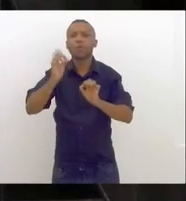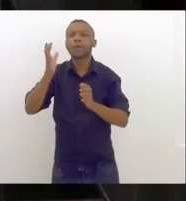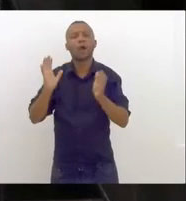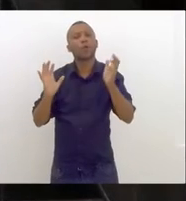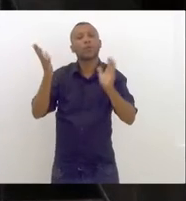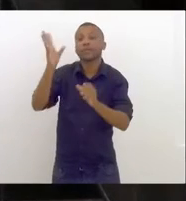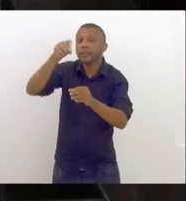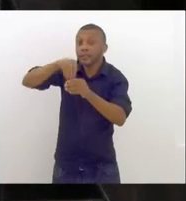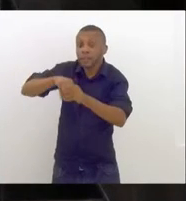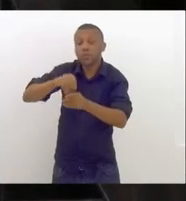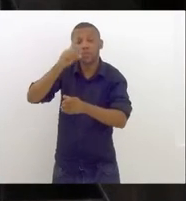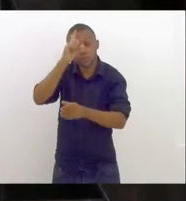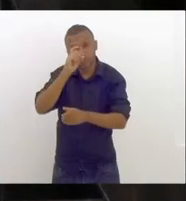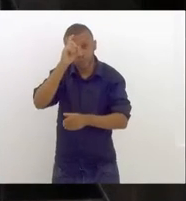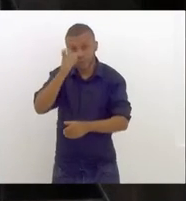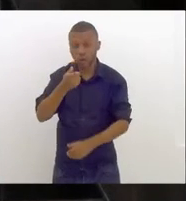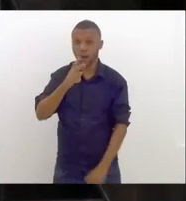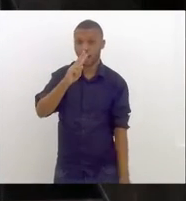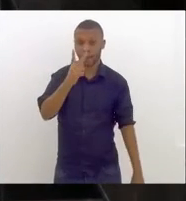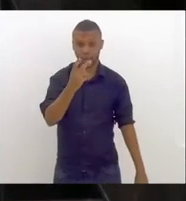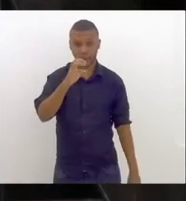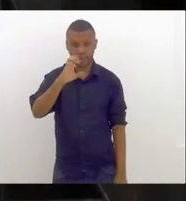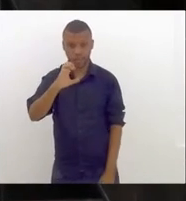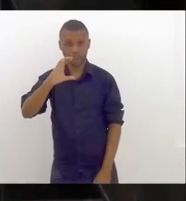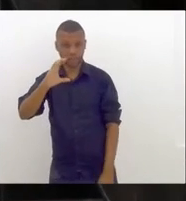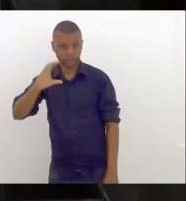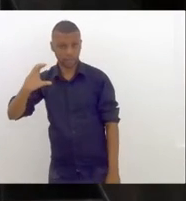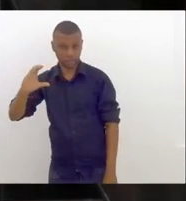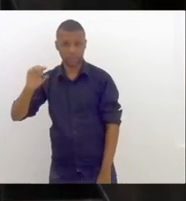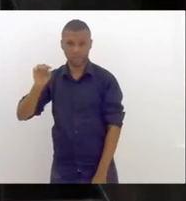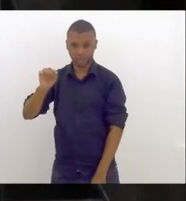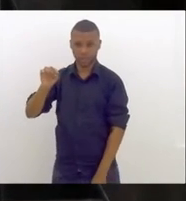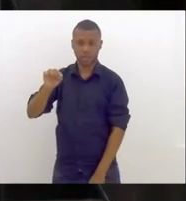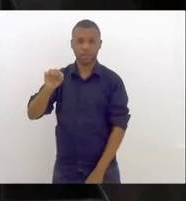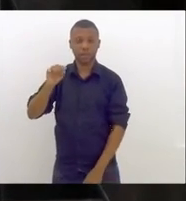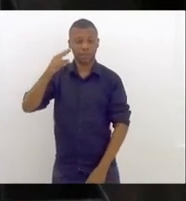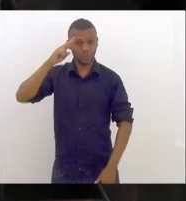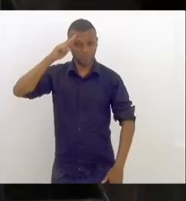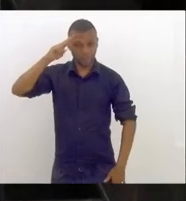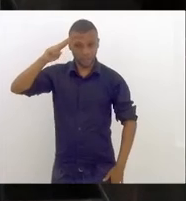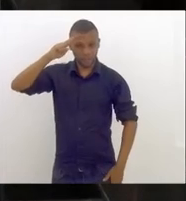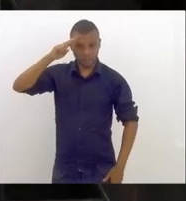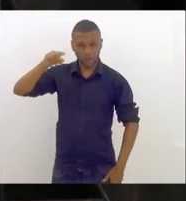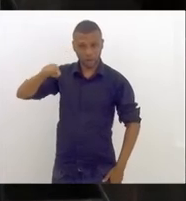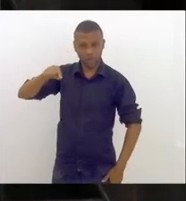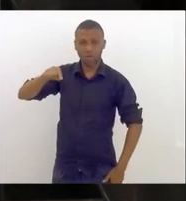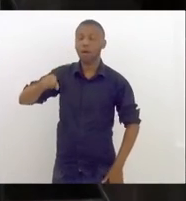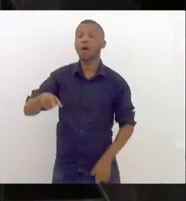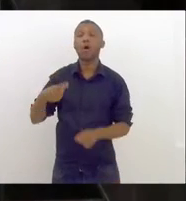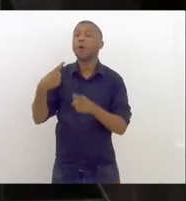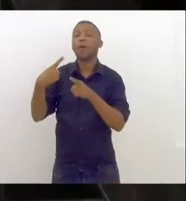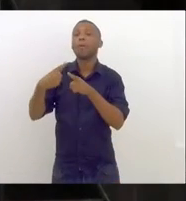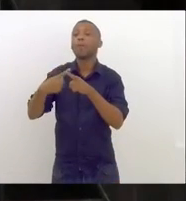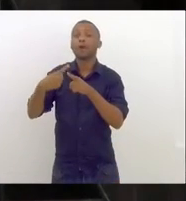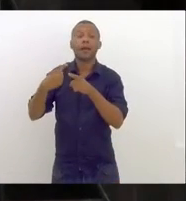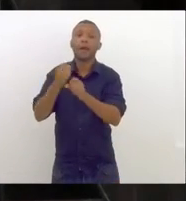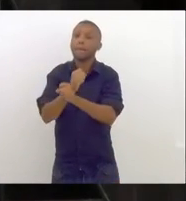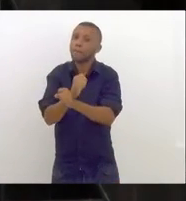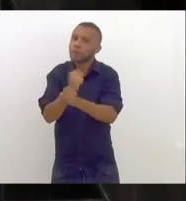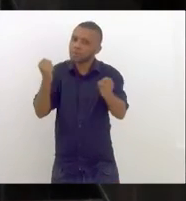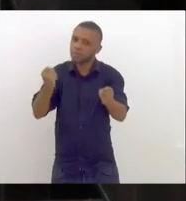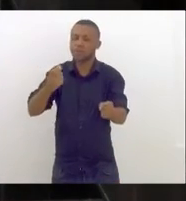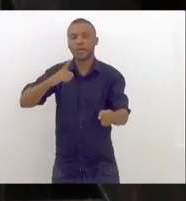Estadual de Marechal Hermes é Carlos Chagas é porque não é possível que haja